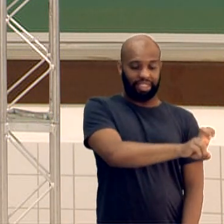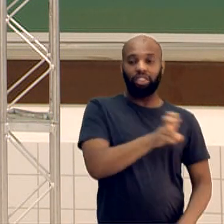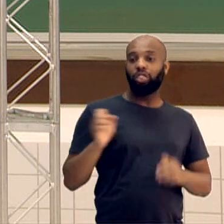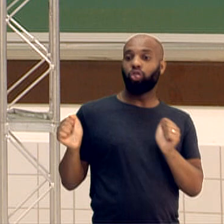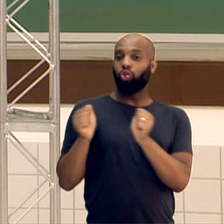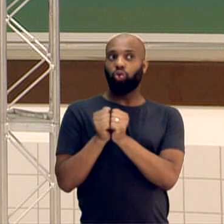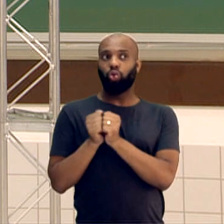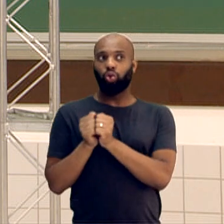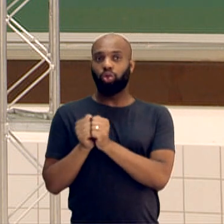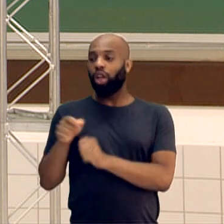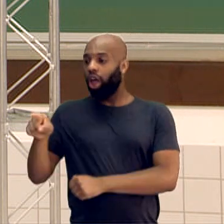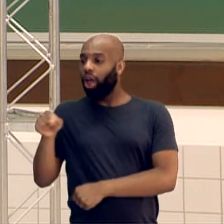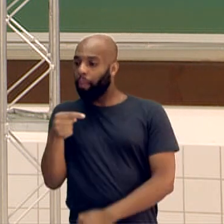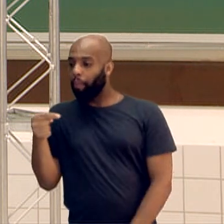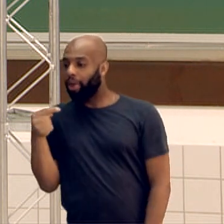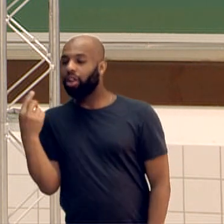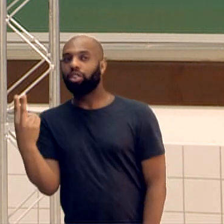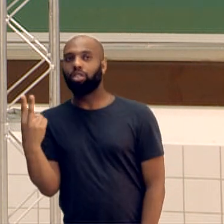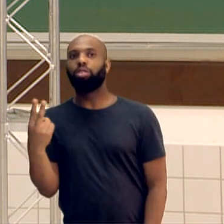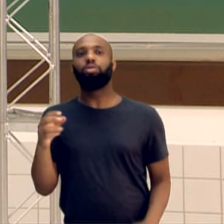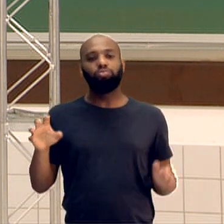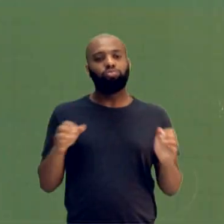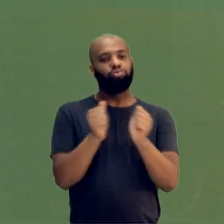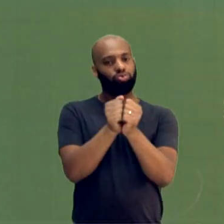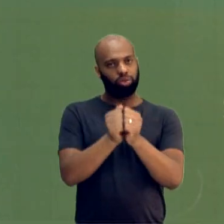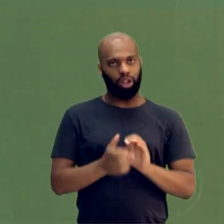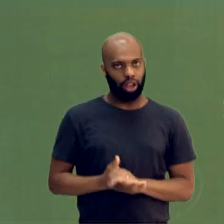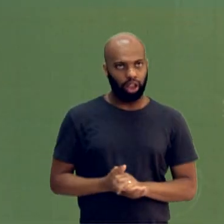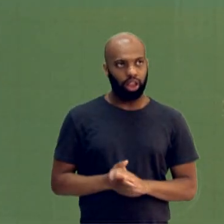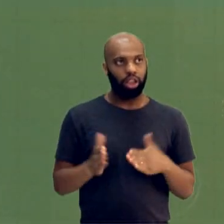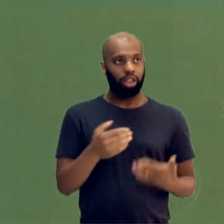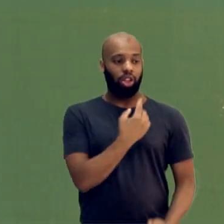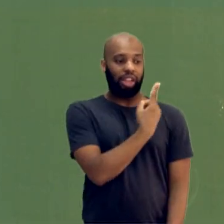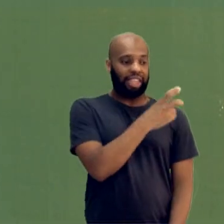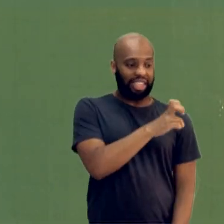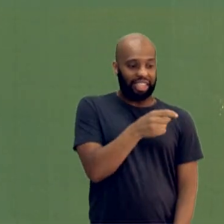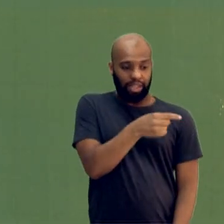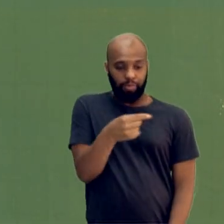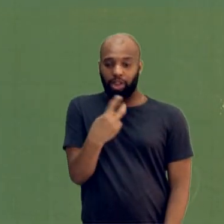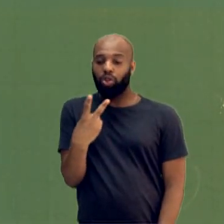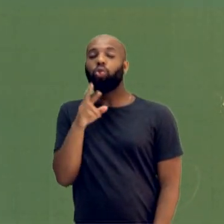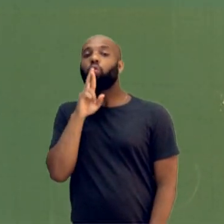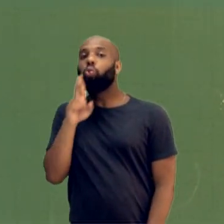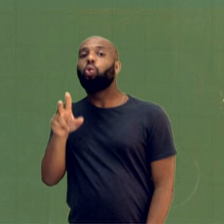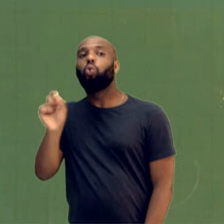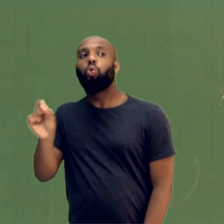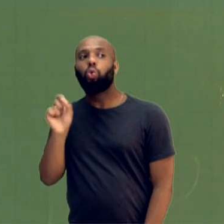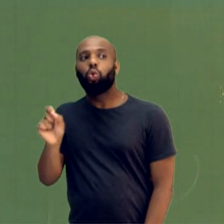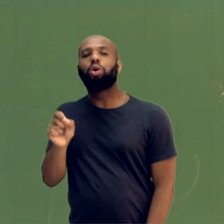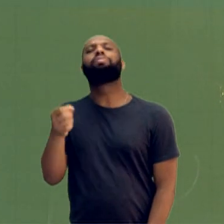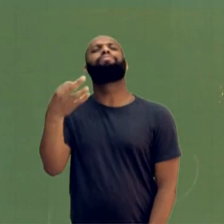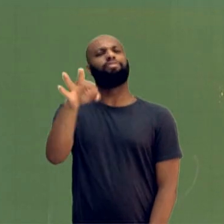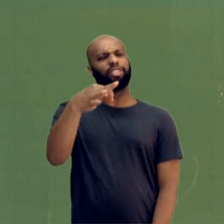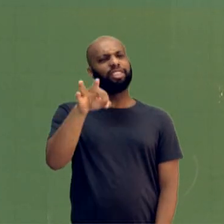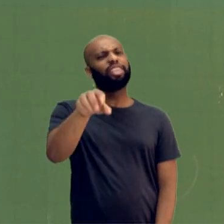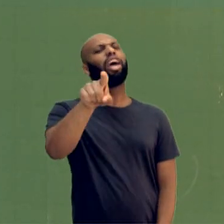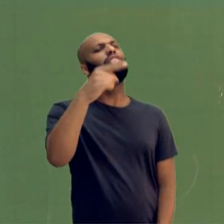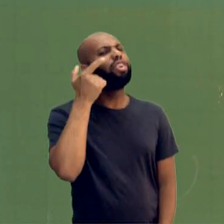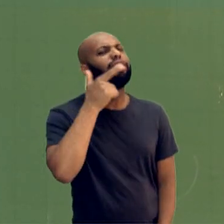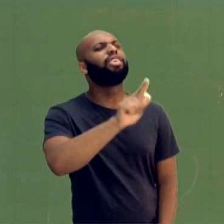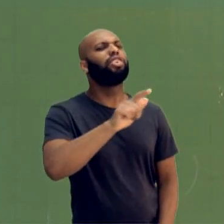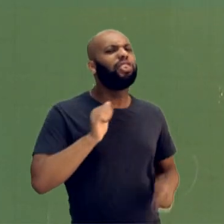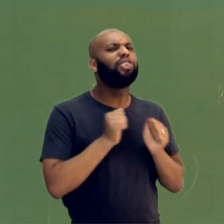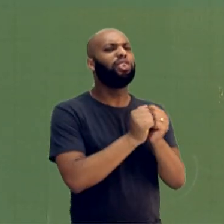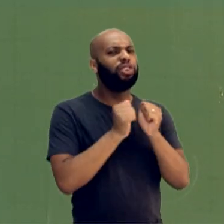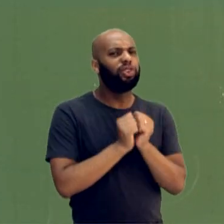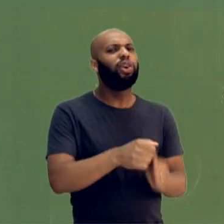15 e o menos 2. Isso mesmo. 15 menos 2 dá quanto? Isso, você que está